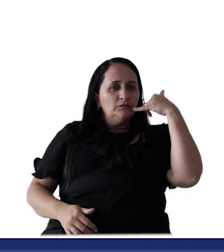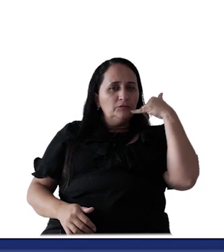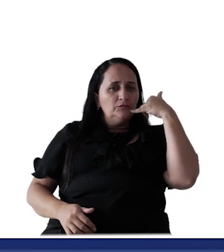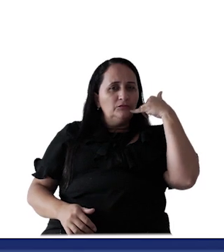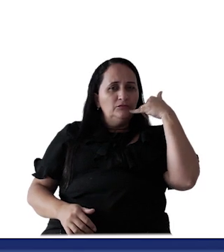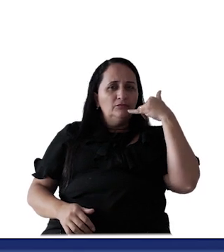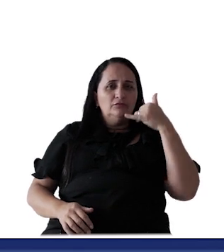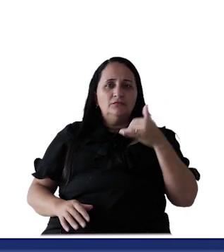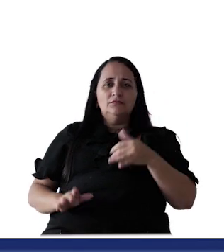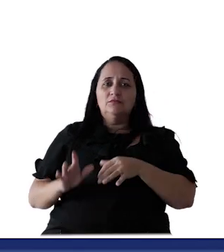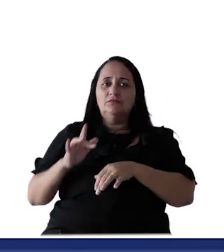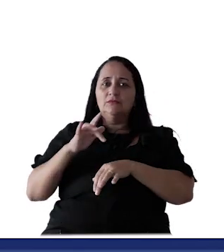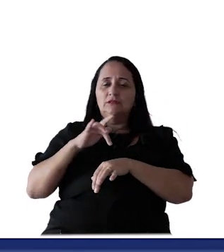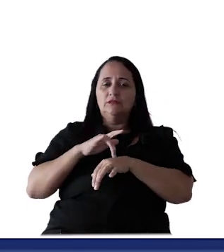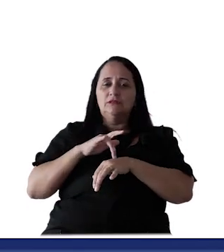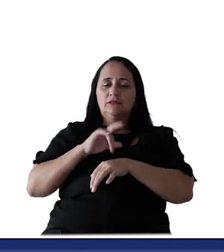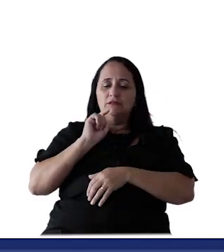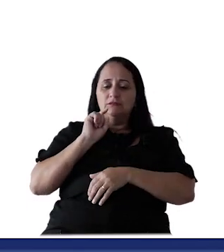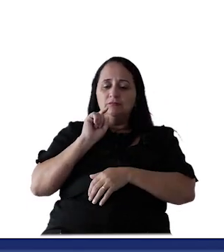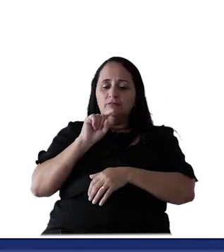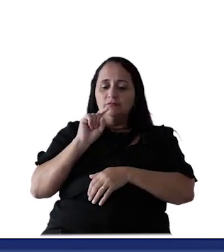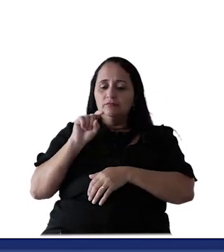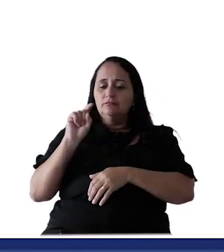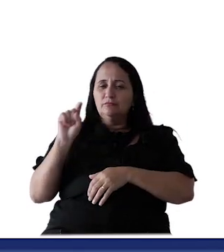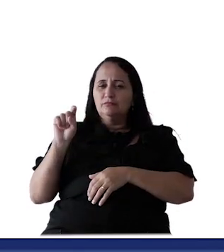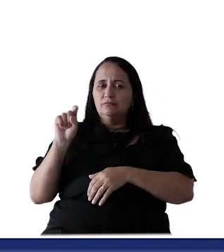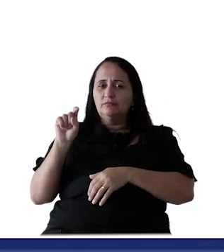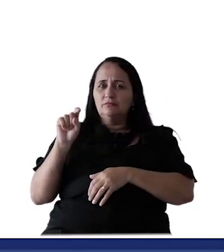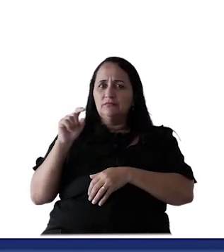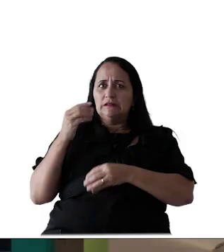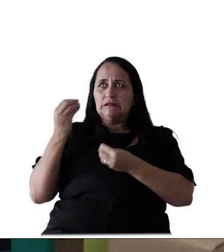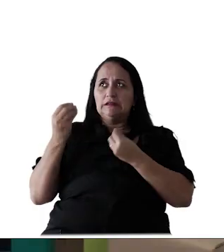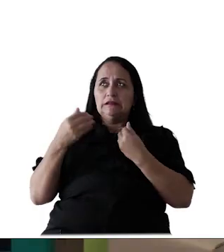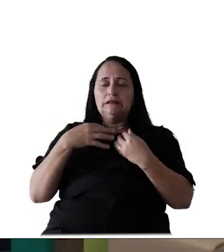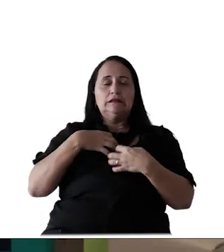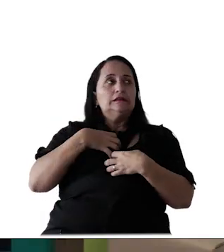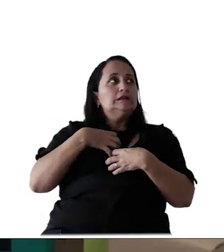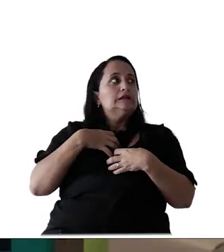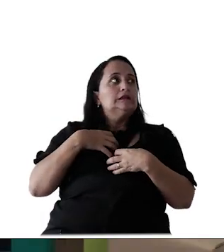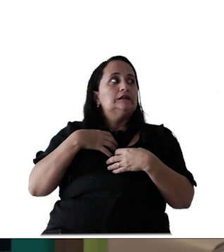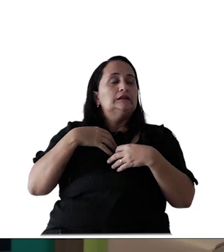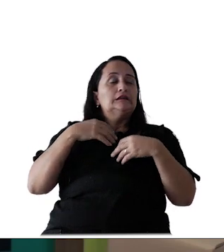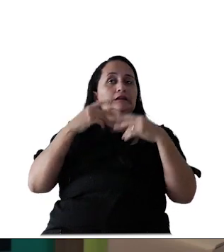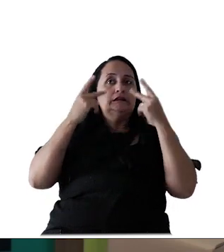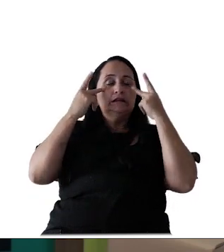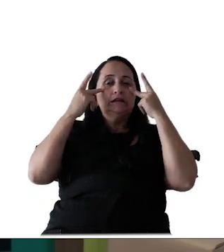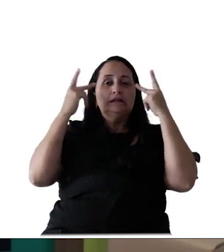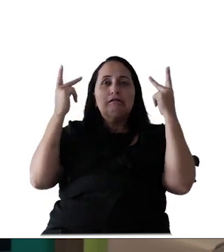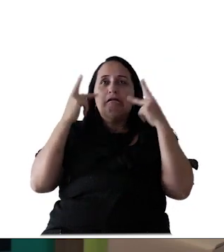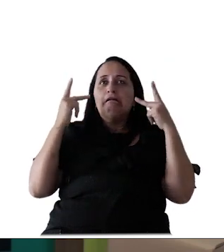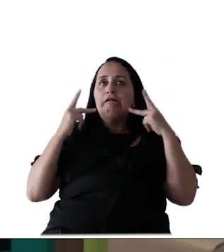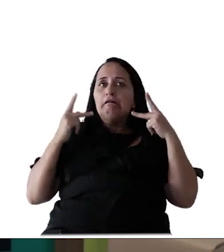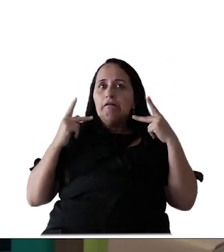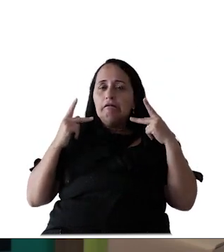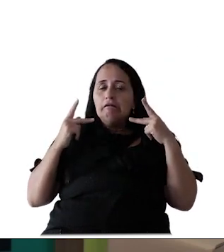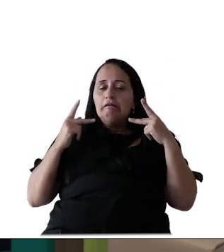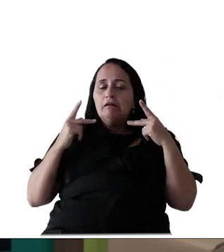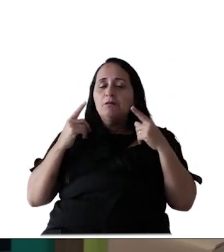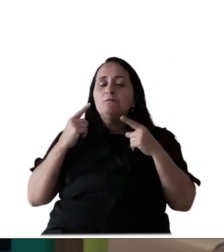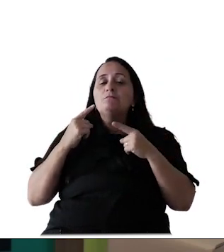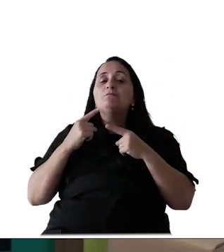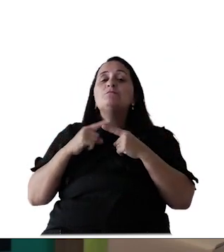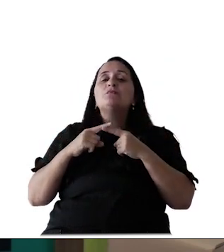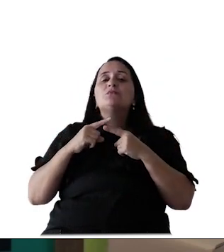um mal-estar. O que seria esse mal-estar, Pro? As reticências, elas indicaram, na